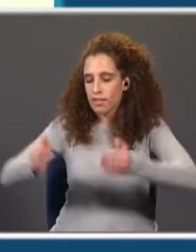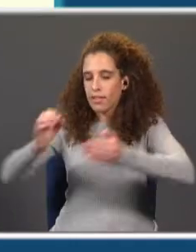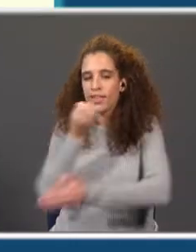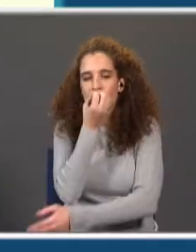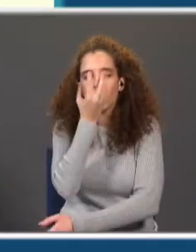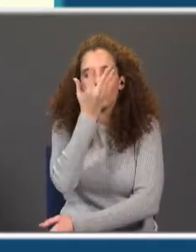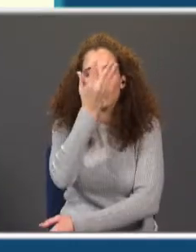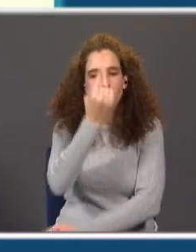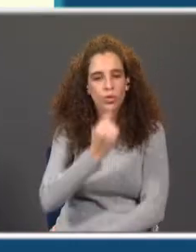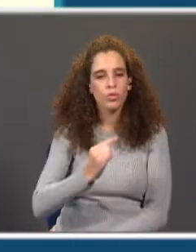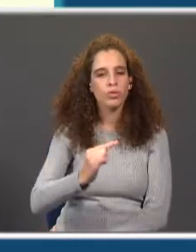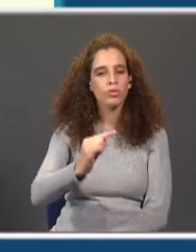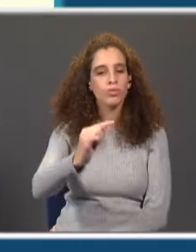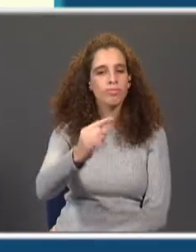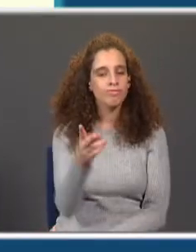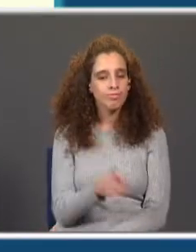fui.